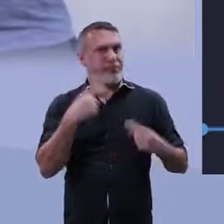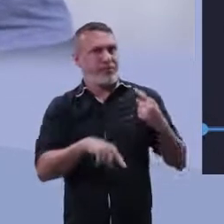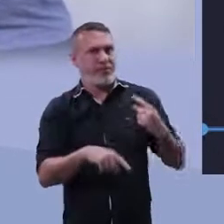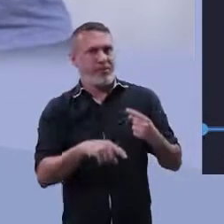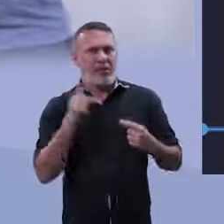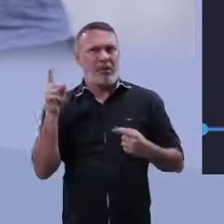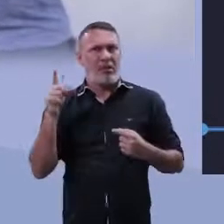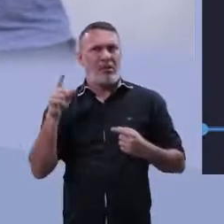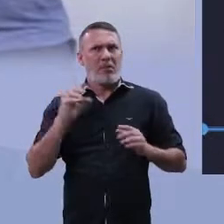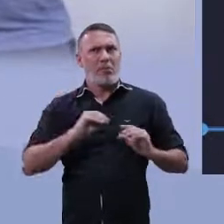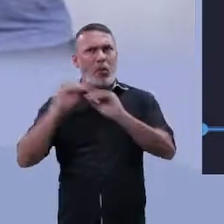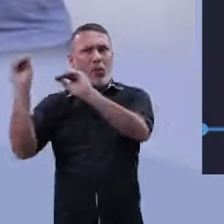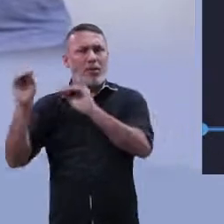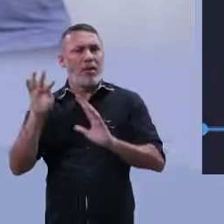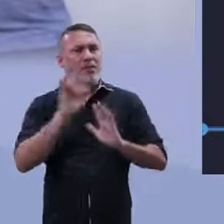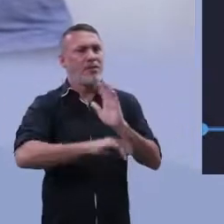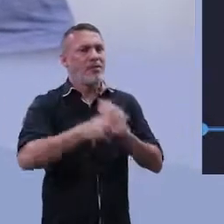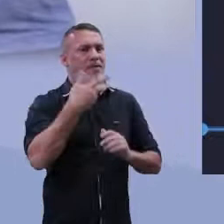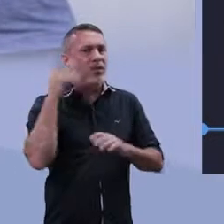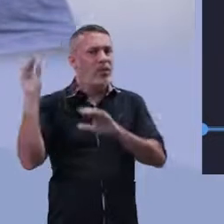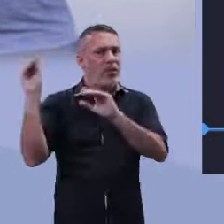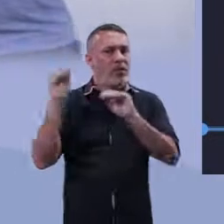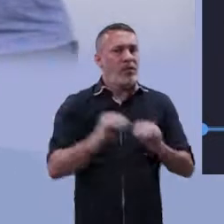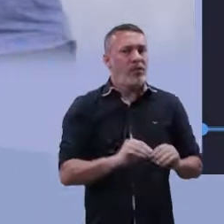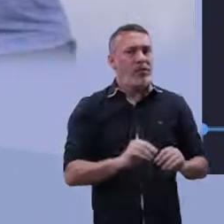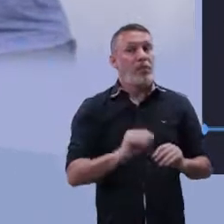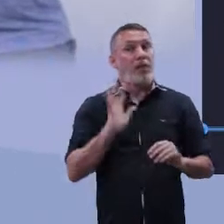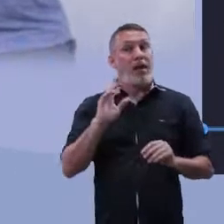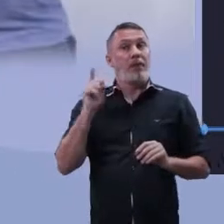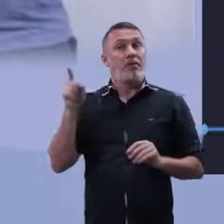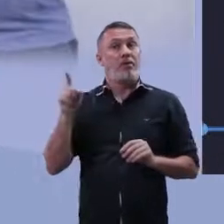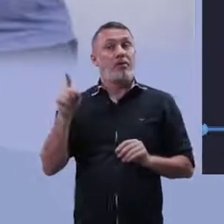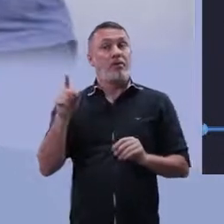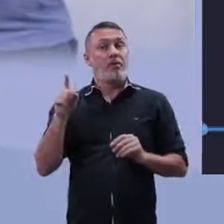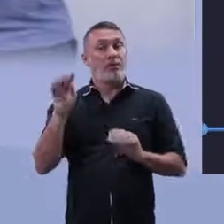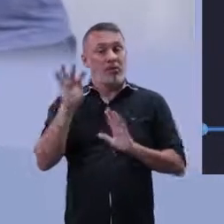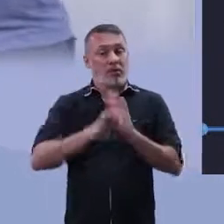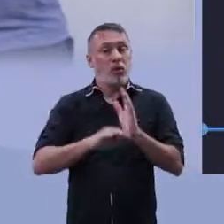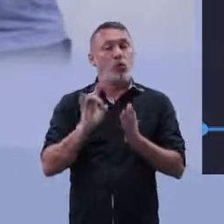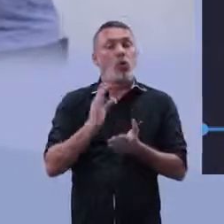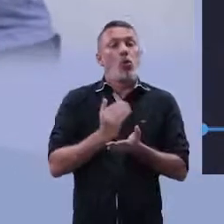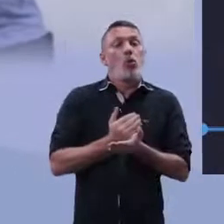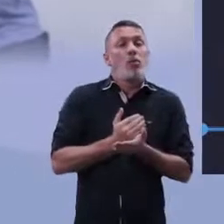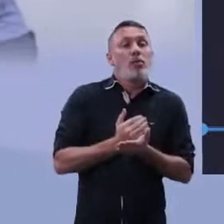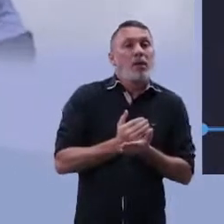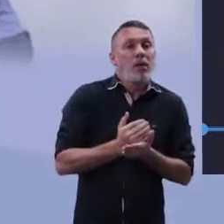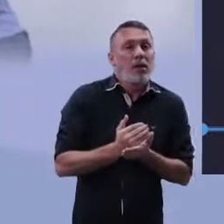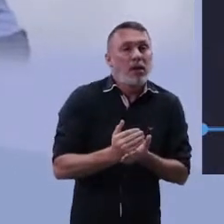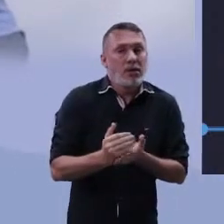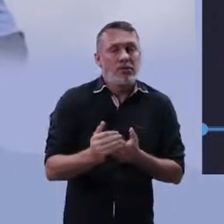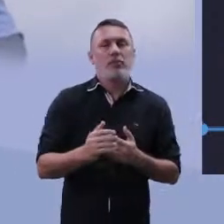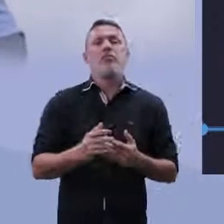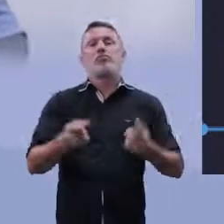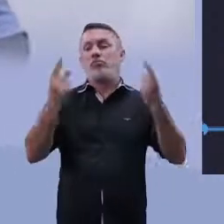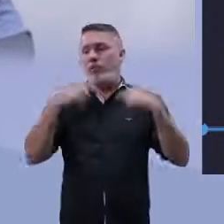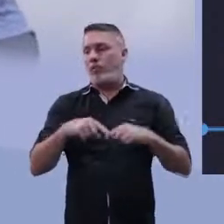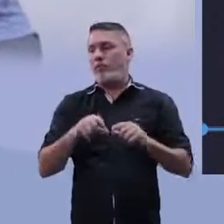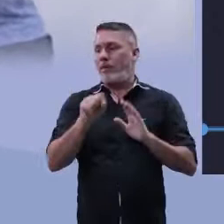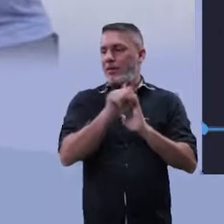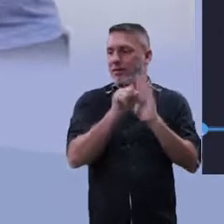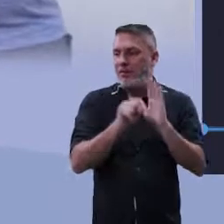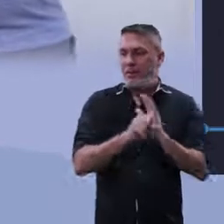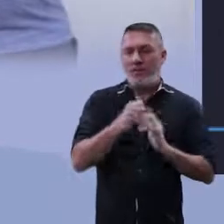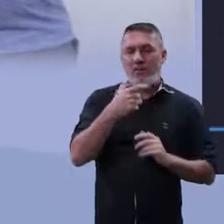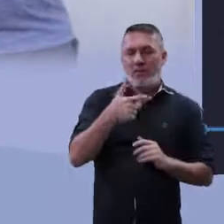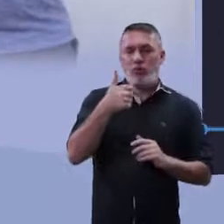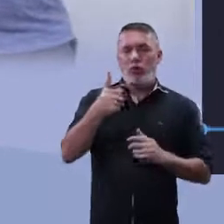0. Entretanto, vamos analisar, ele só fez uma contextualização. E ele vai lá para o segundo período do texto. No século XXI,